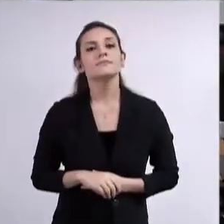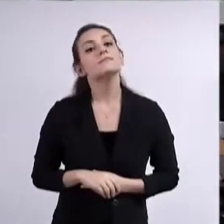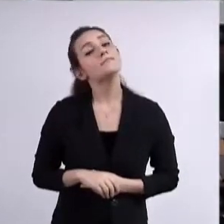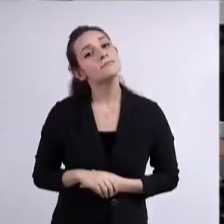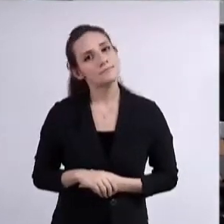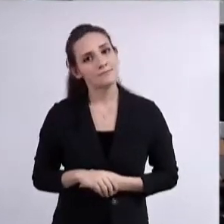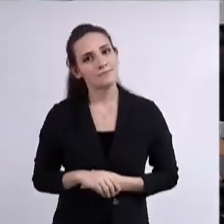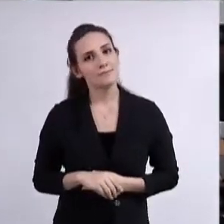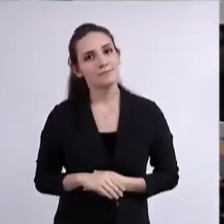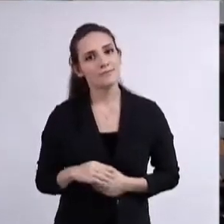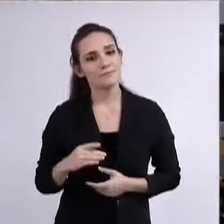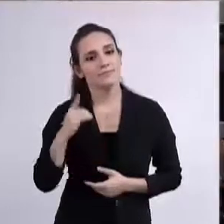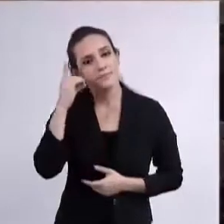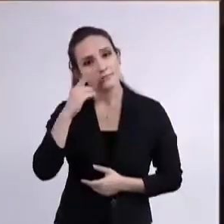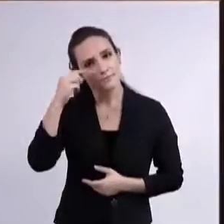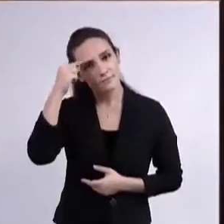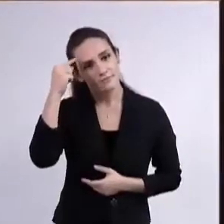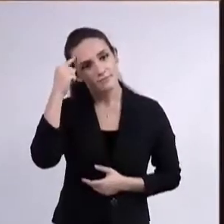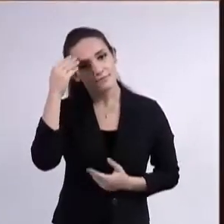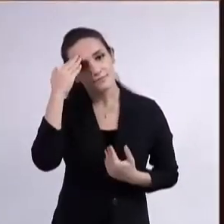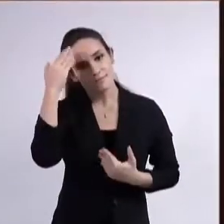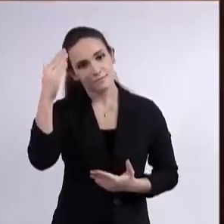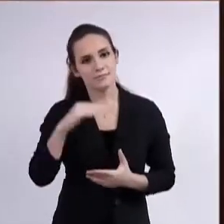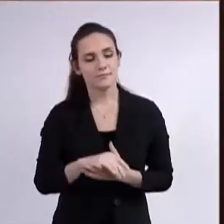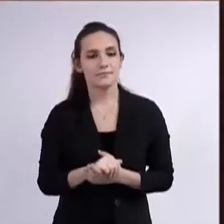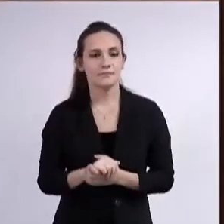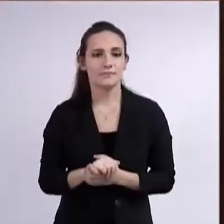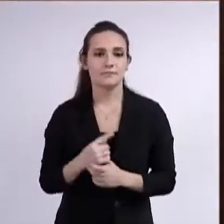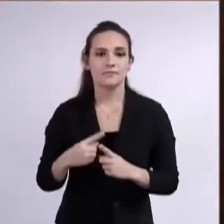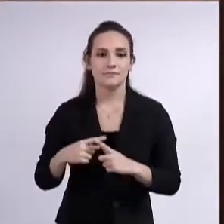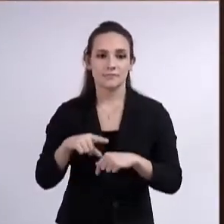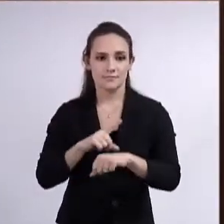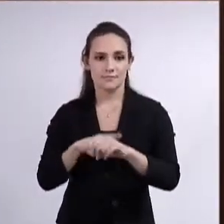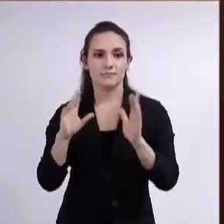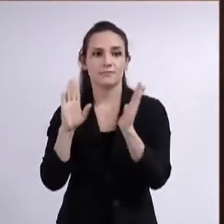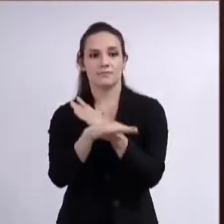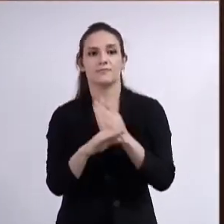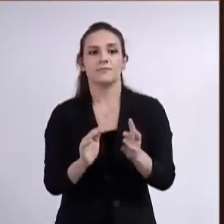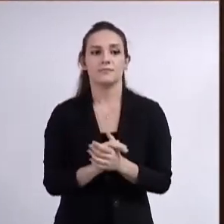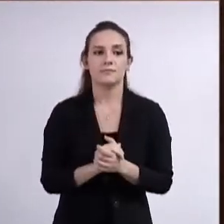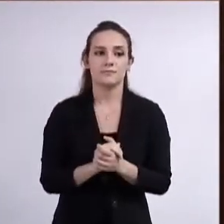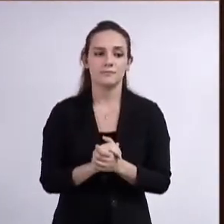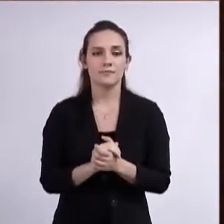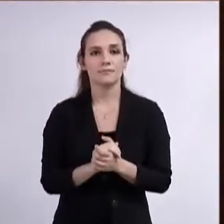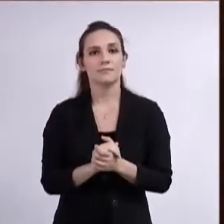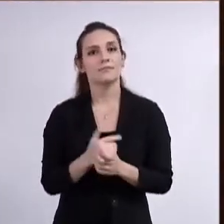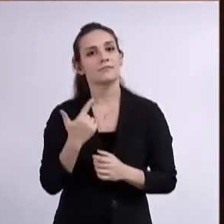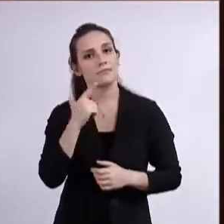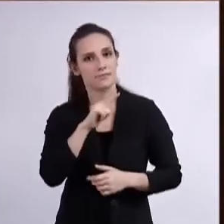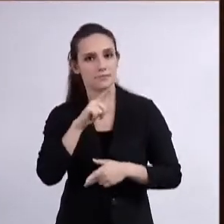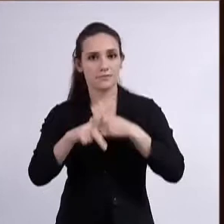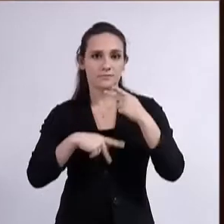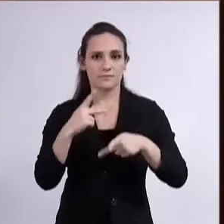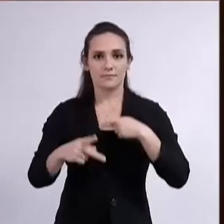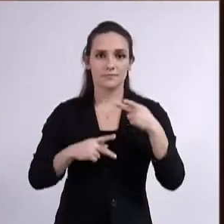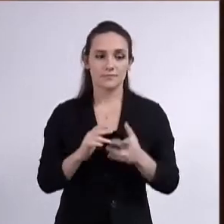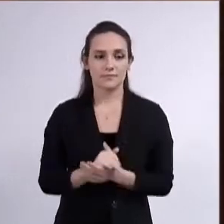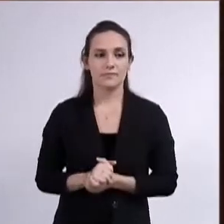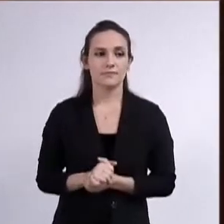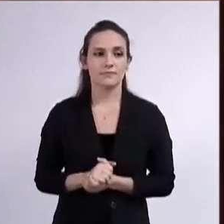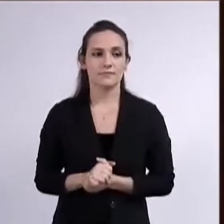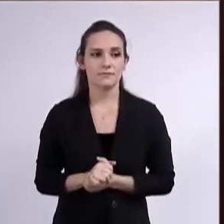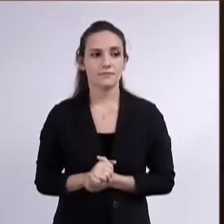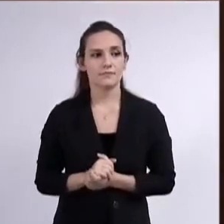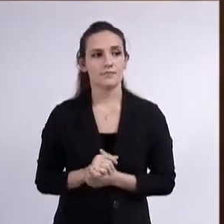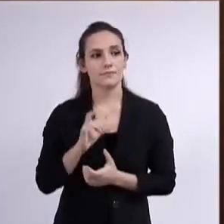ao deputado Zé Teixeira pela inversão do seu tempo para que eu pudesse me pronunciar.